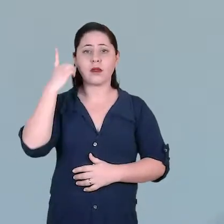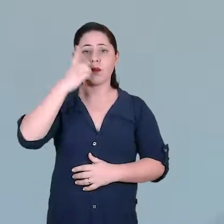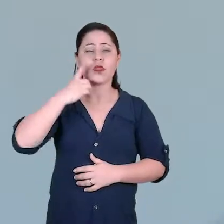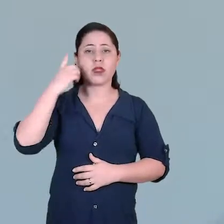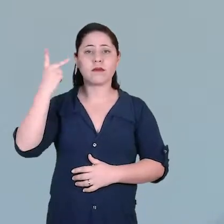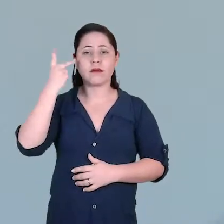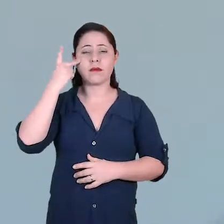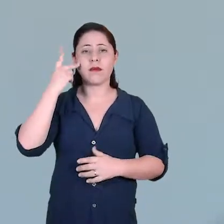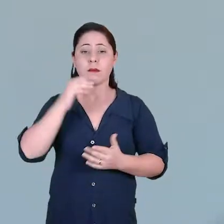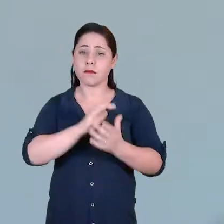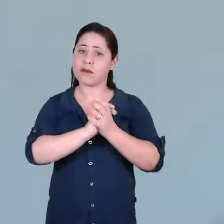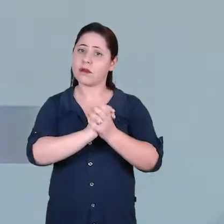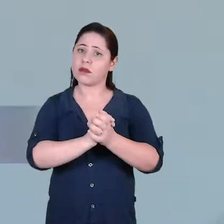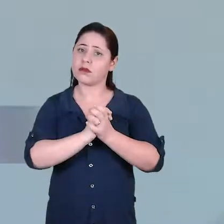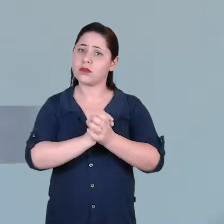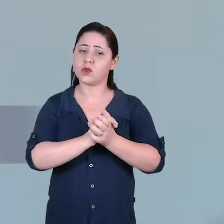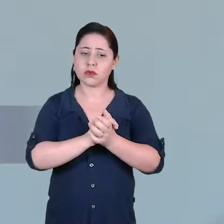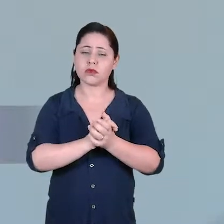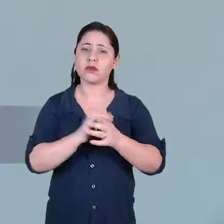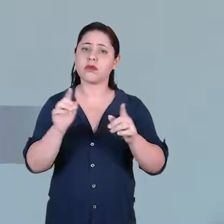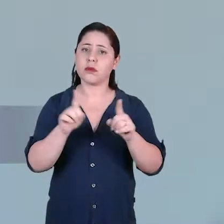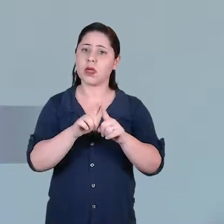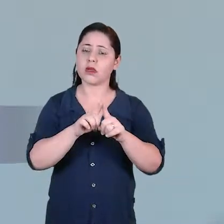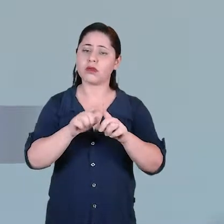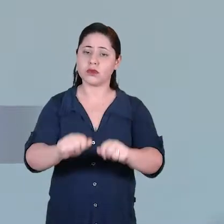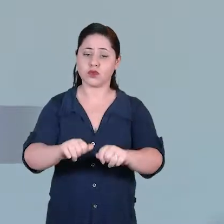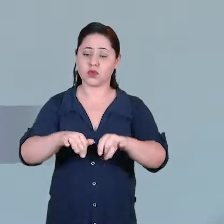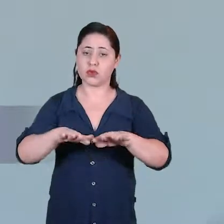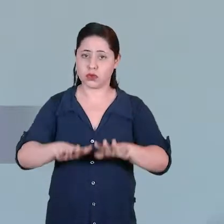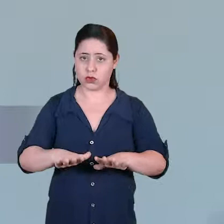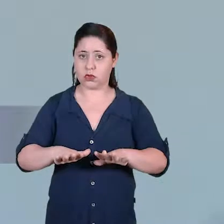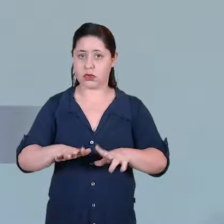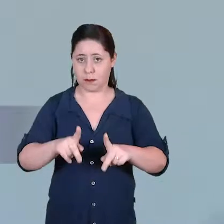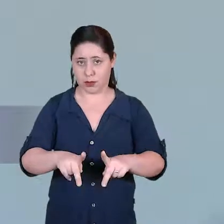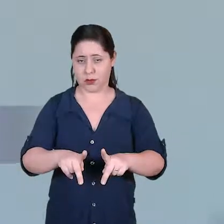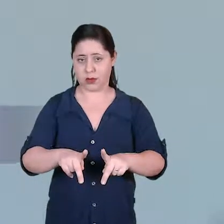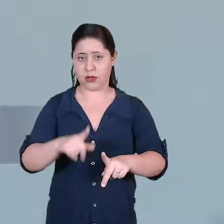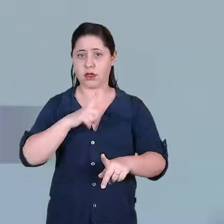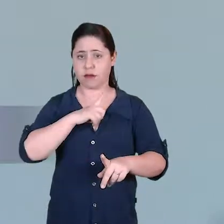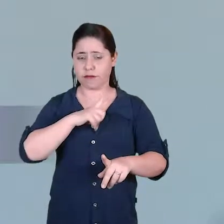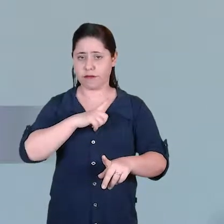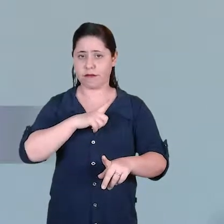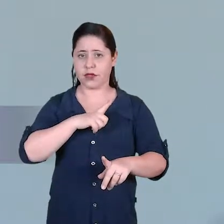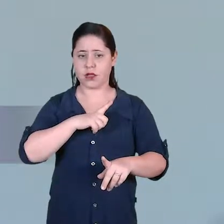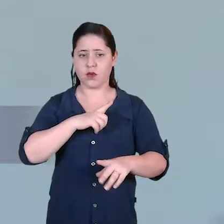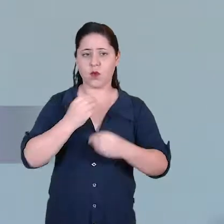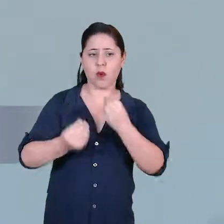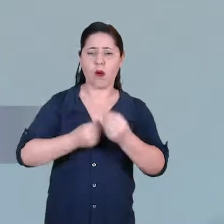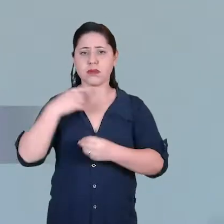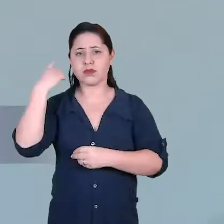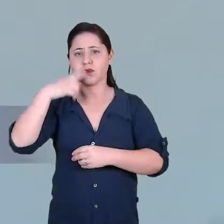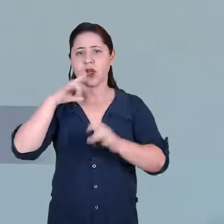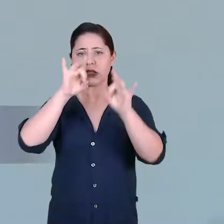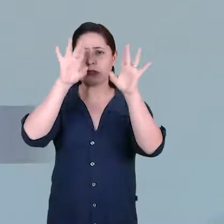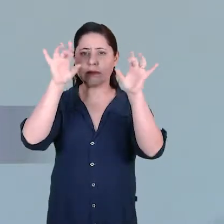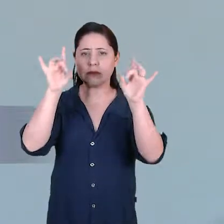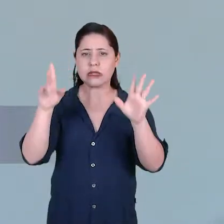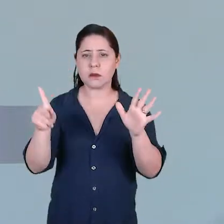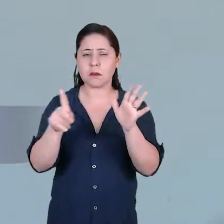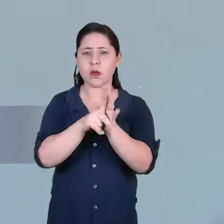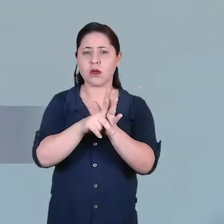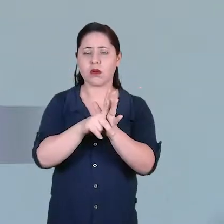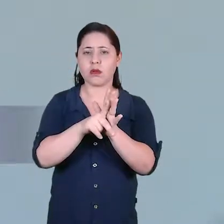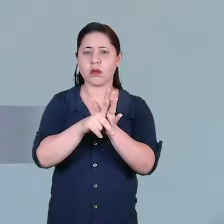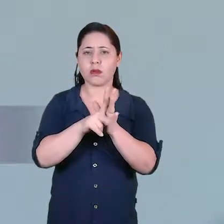Kemp, parabenizo pela iniciativa também com a audiência pública. Enquanto advogada especialista e